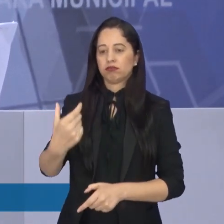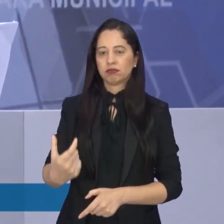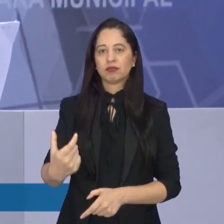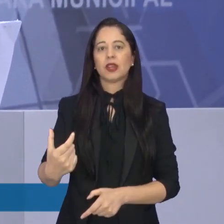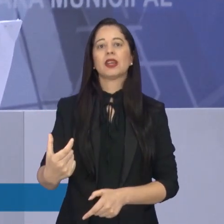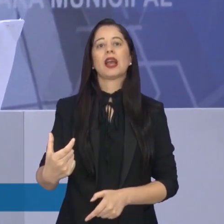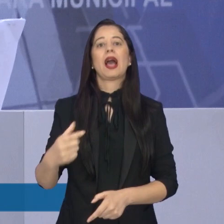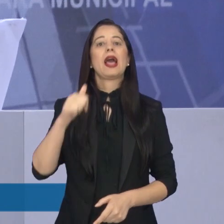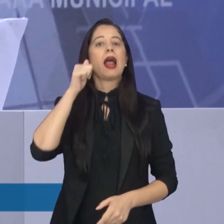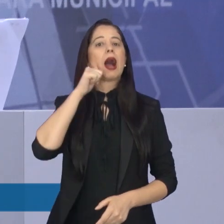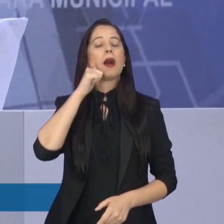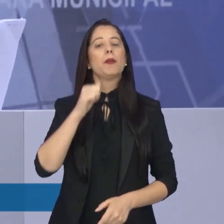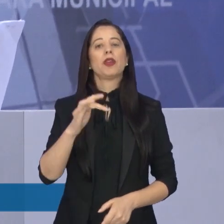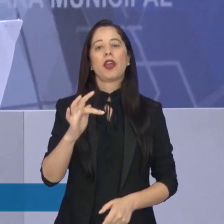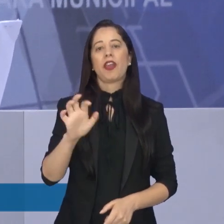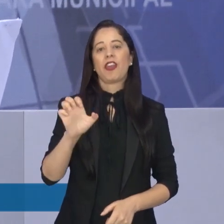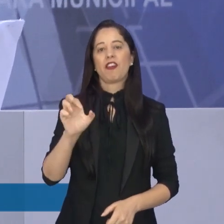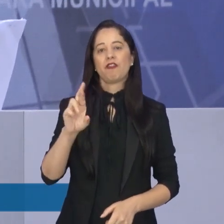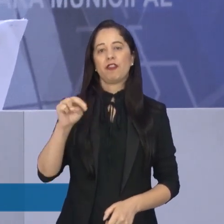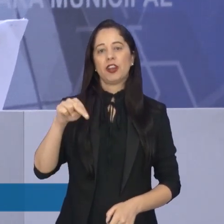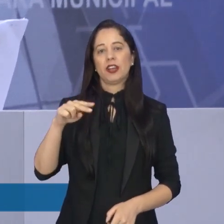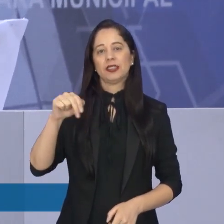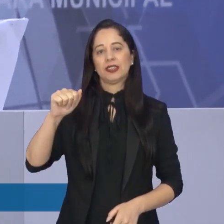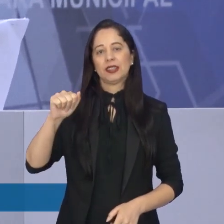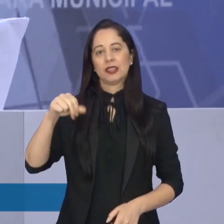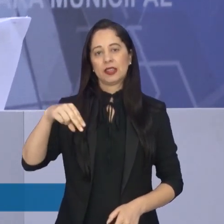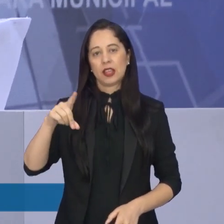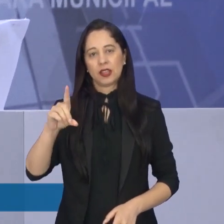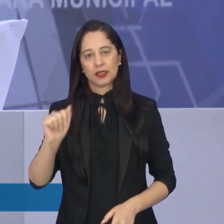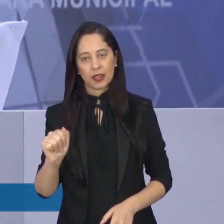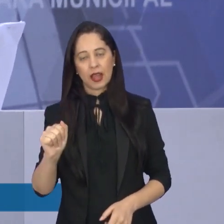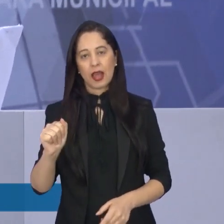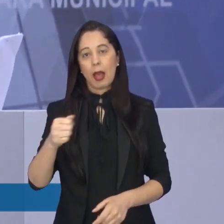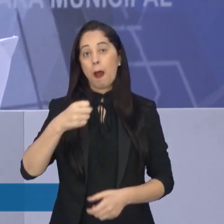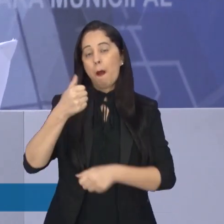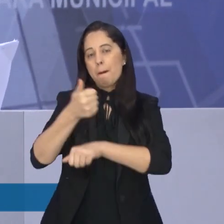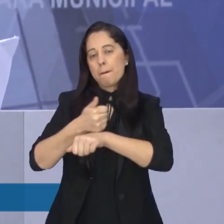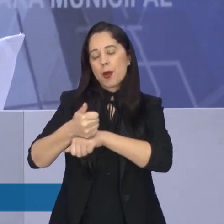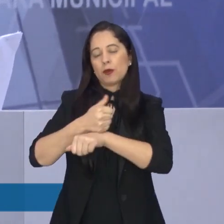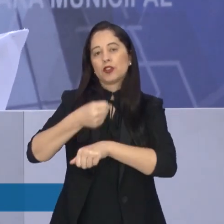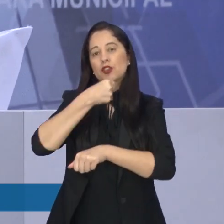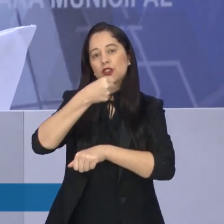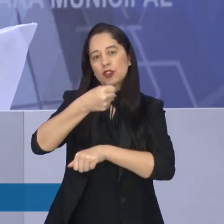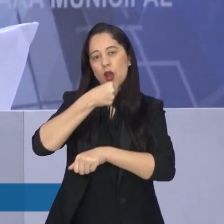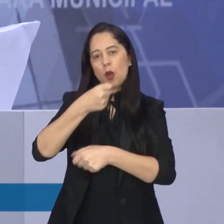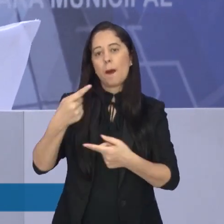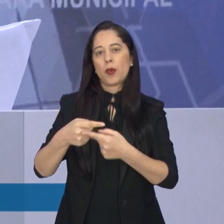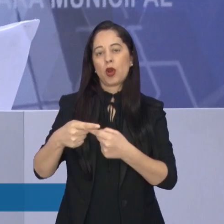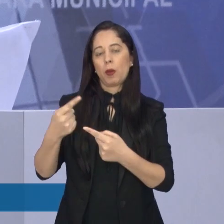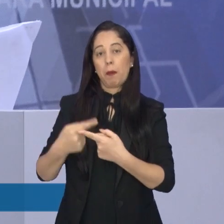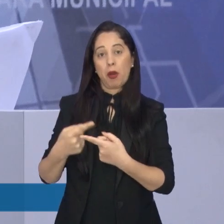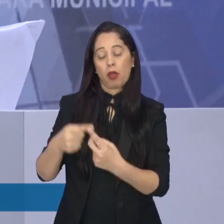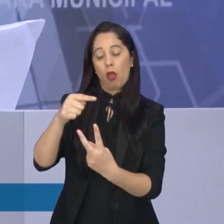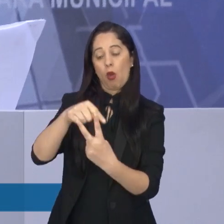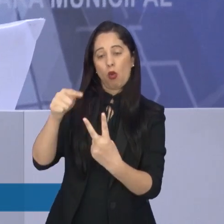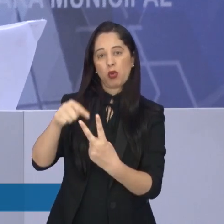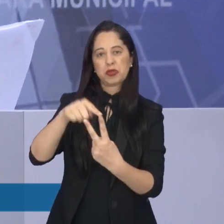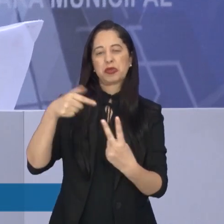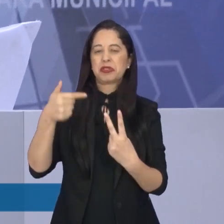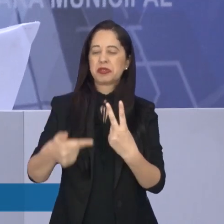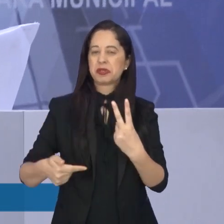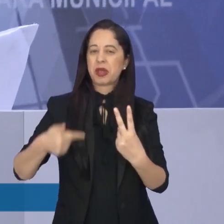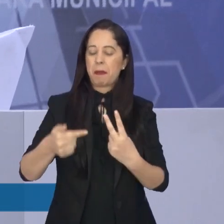à jornalista Fernanda Soares Andrade, em reconhecimento aos bons e inegáveis